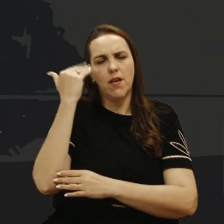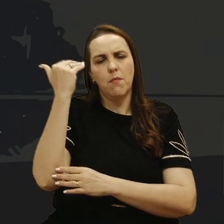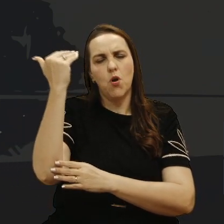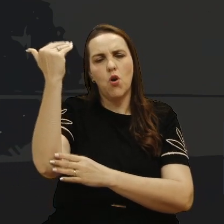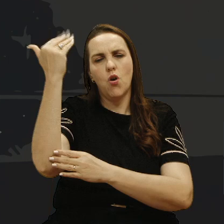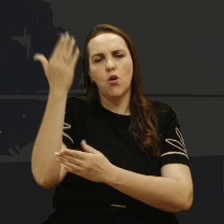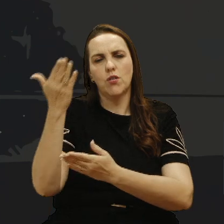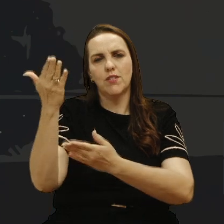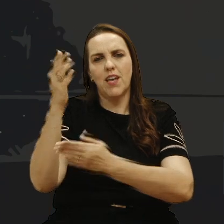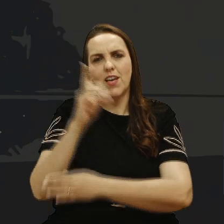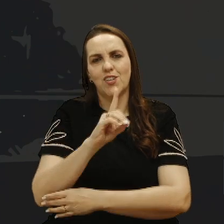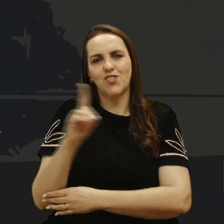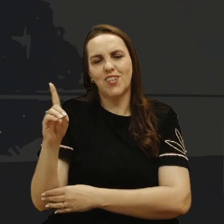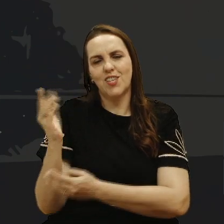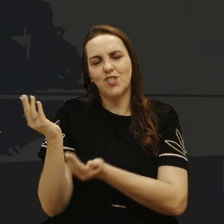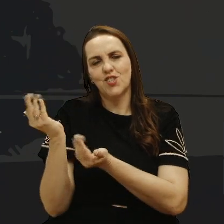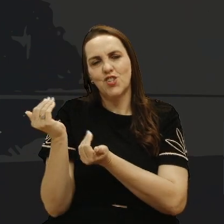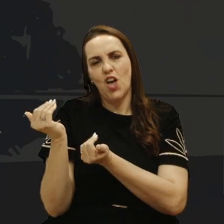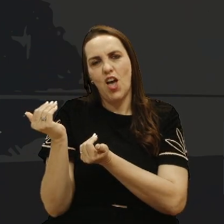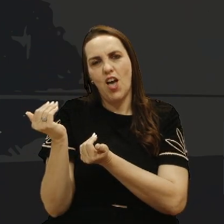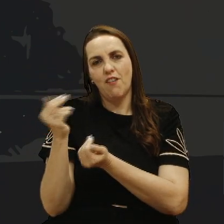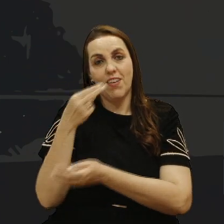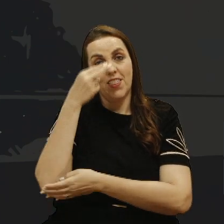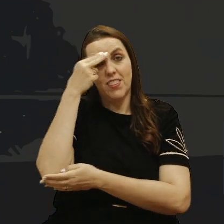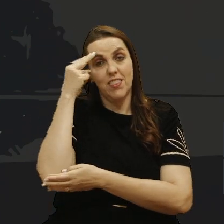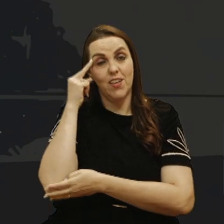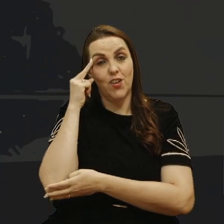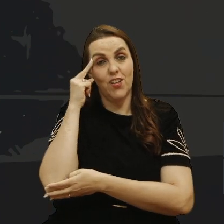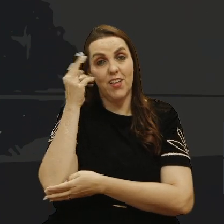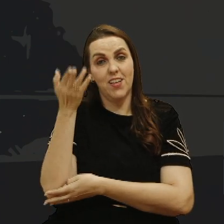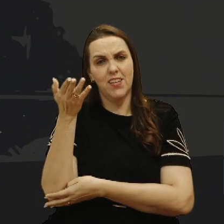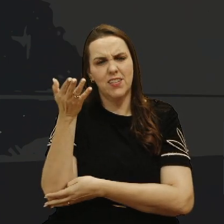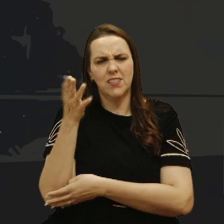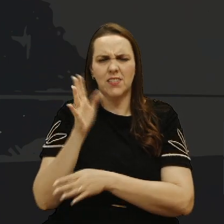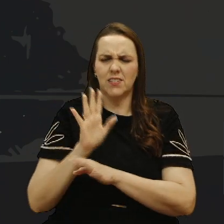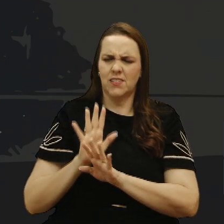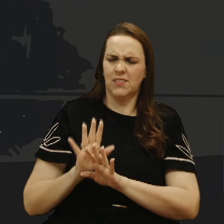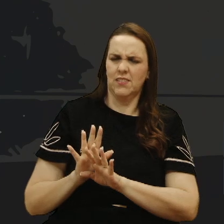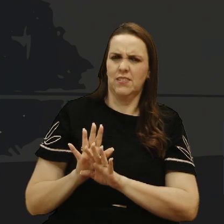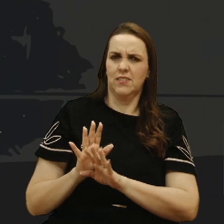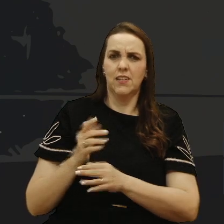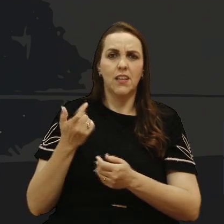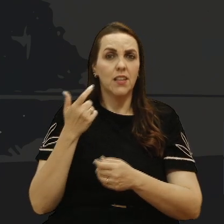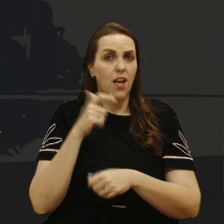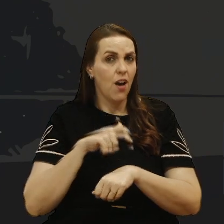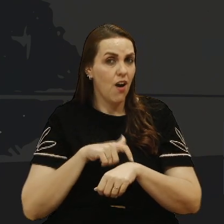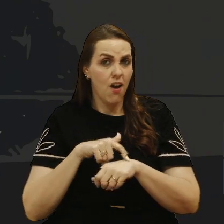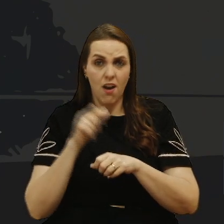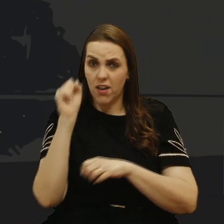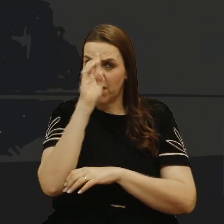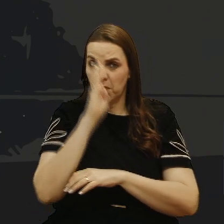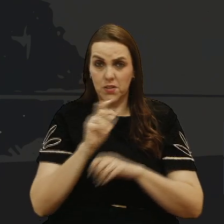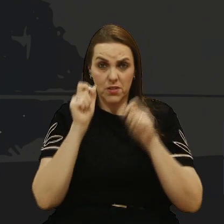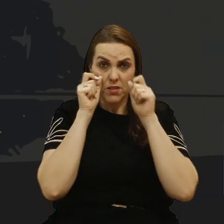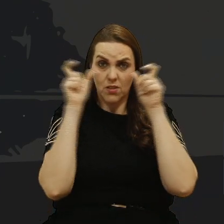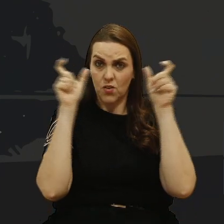Tim, Nicolas Ferreira. Espera aí, está na hora do Brasil